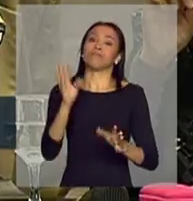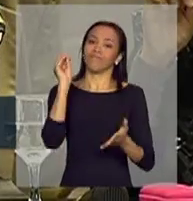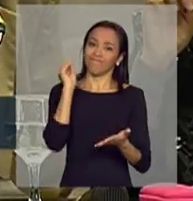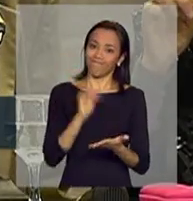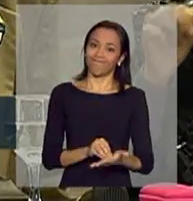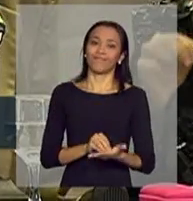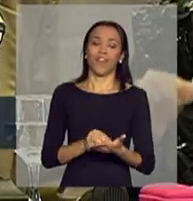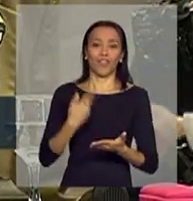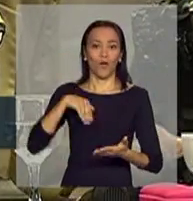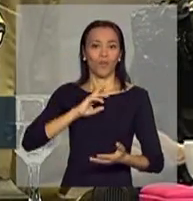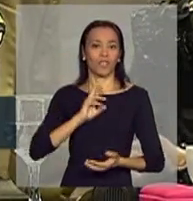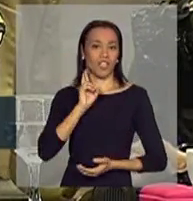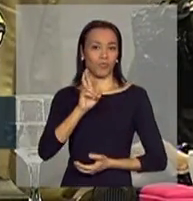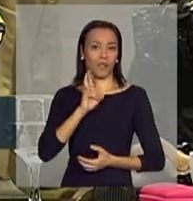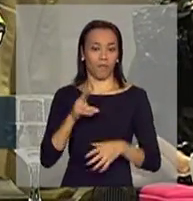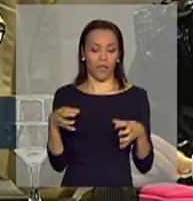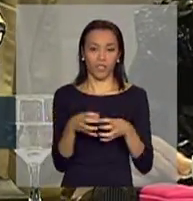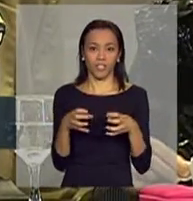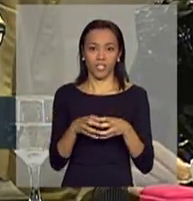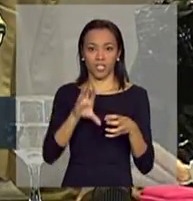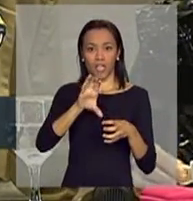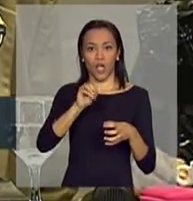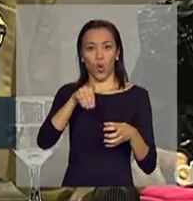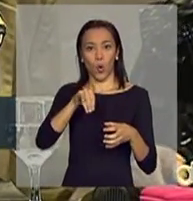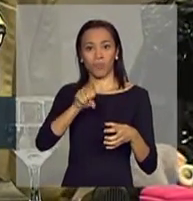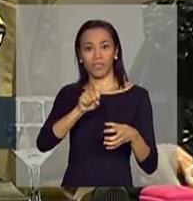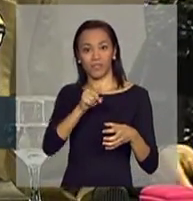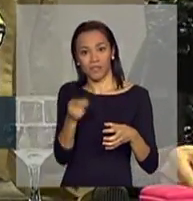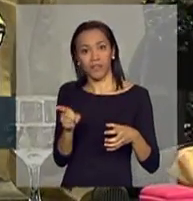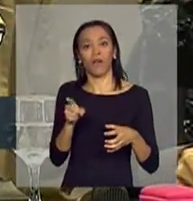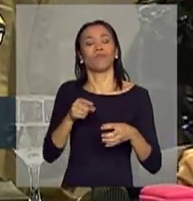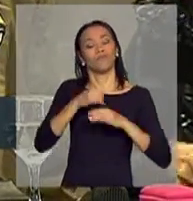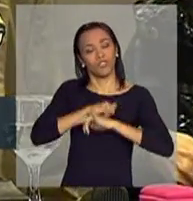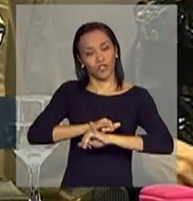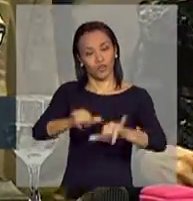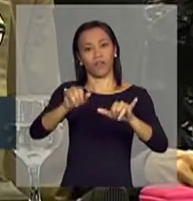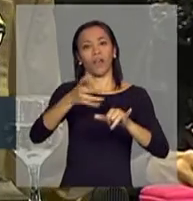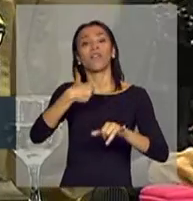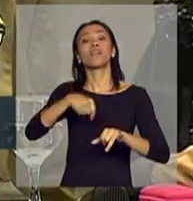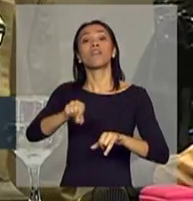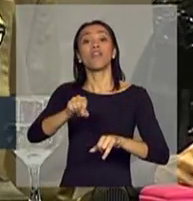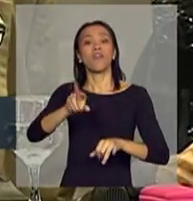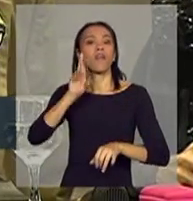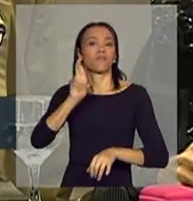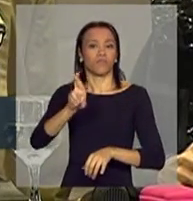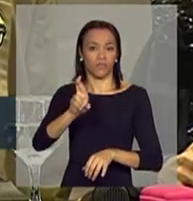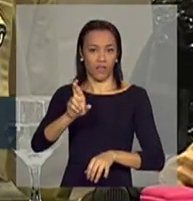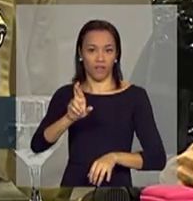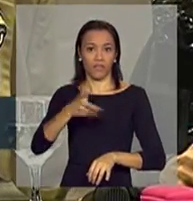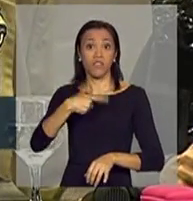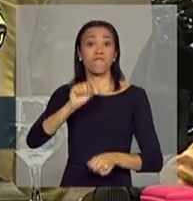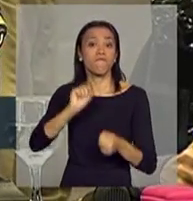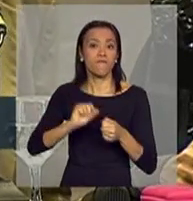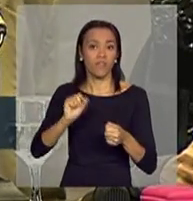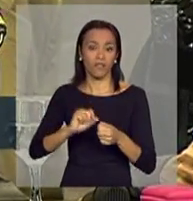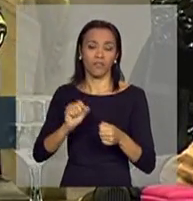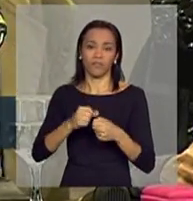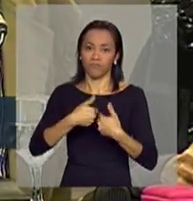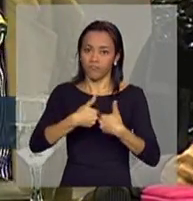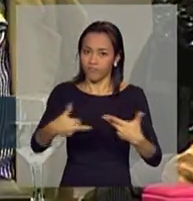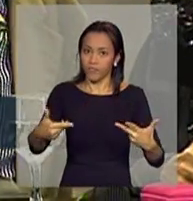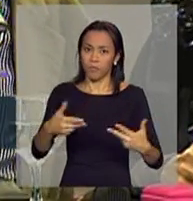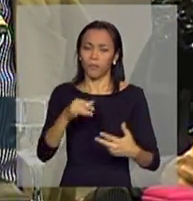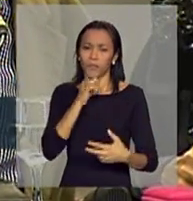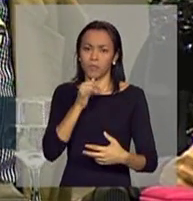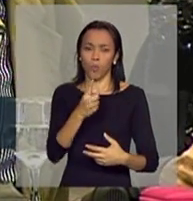em indicar as autorias, e isso nós vamos fazer. Agora, em que número, há um ano, sei lá quanto é agora, é um ano e